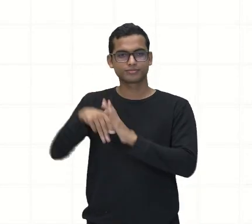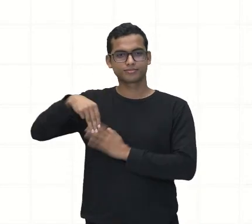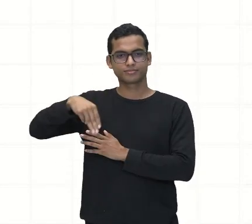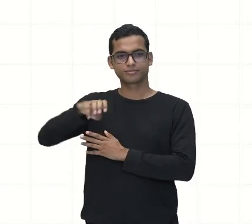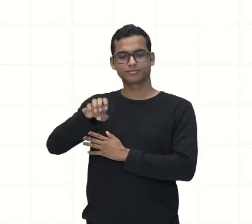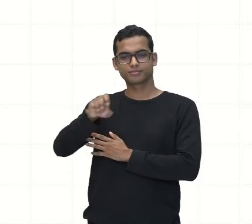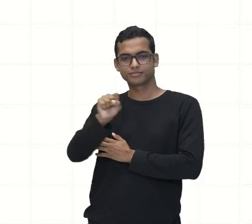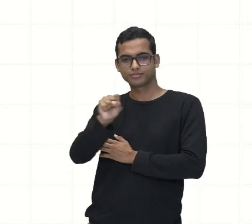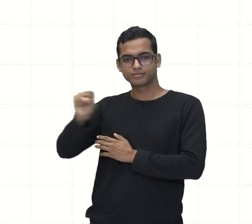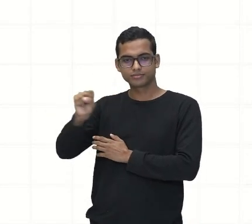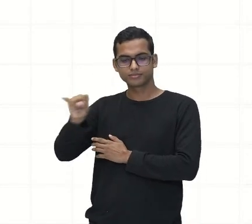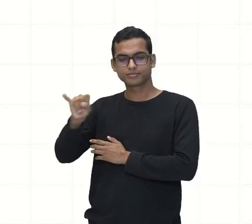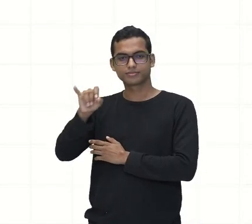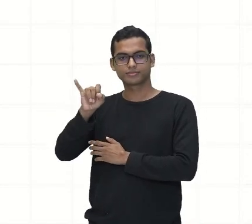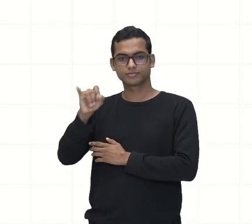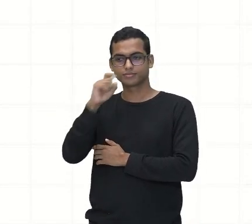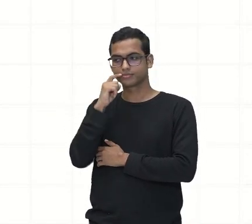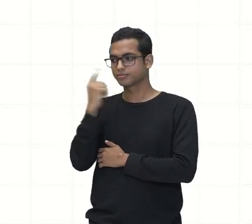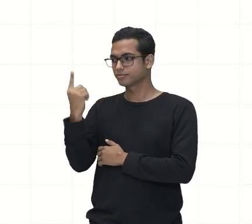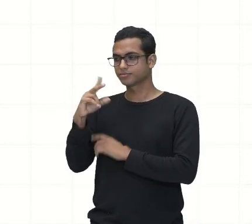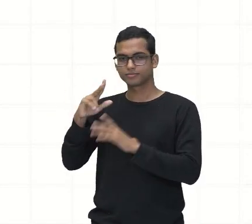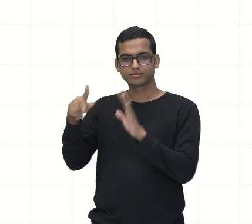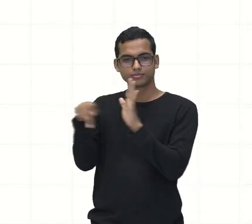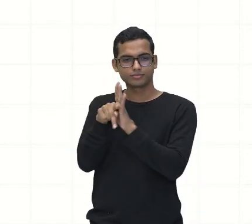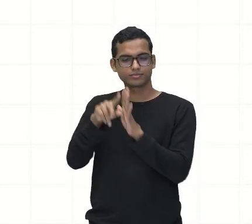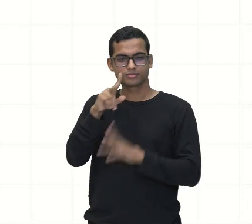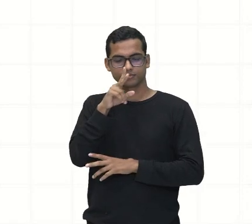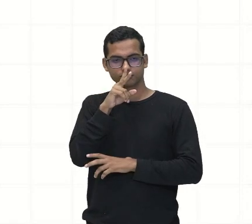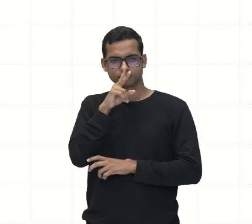Só fazendo um adendo aqui, ó, que eu não